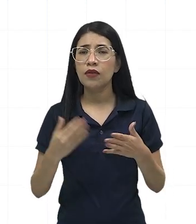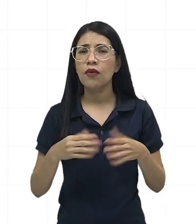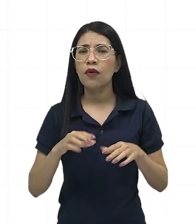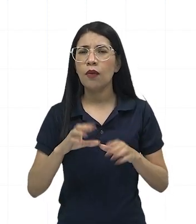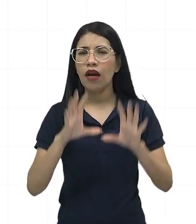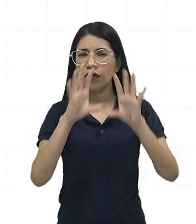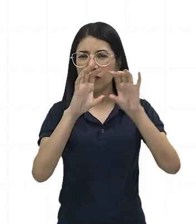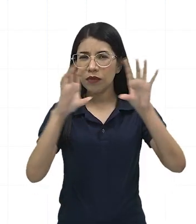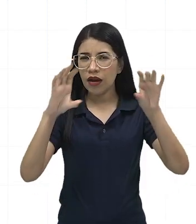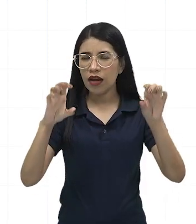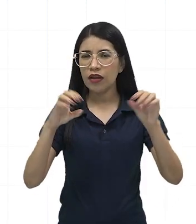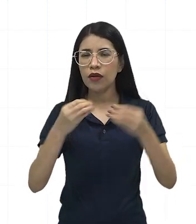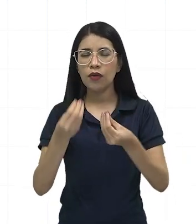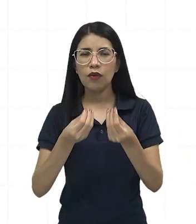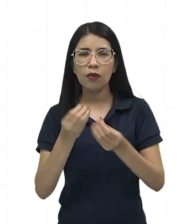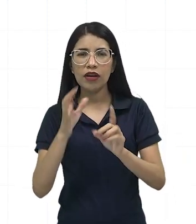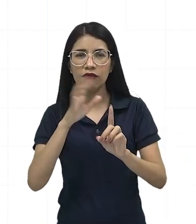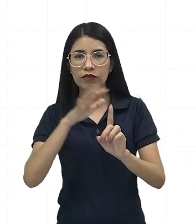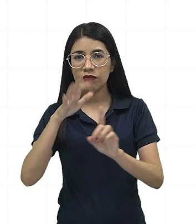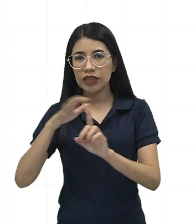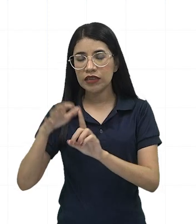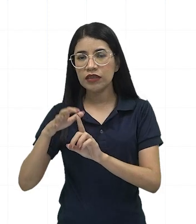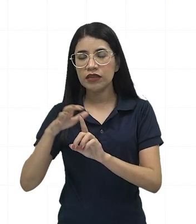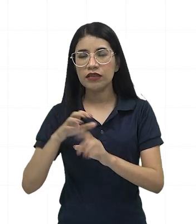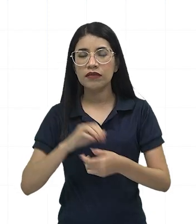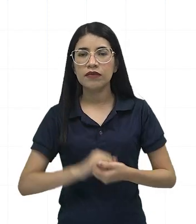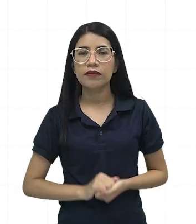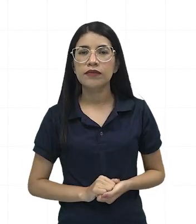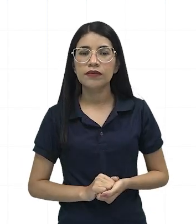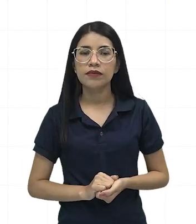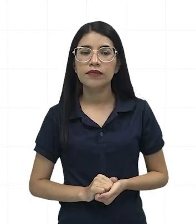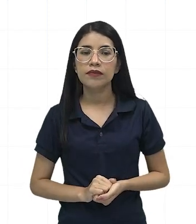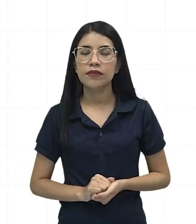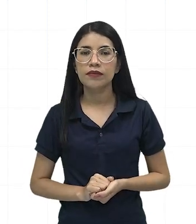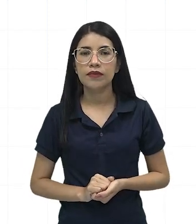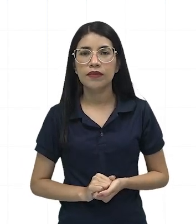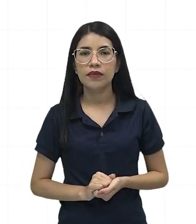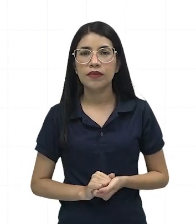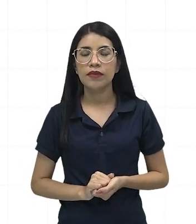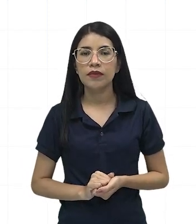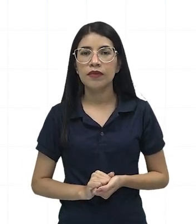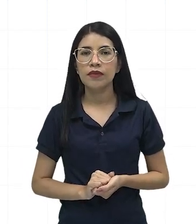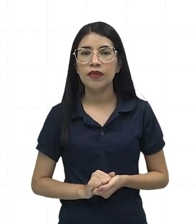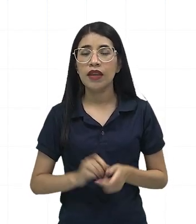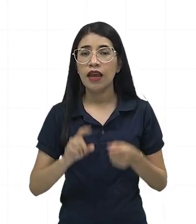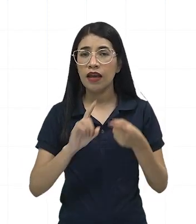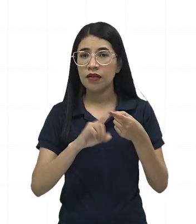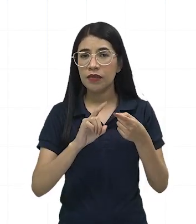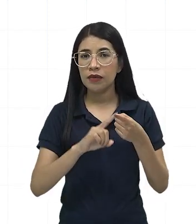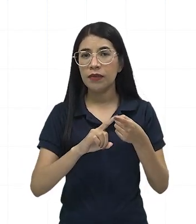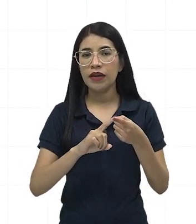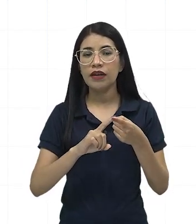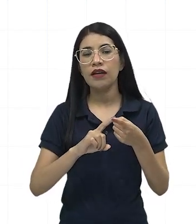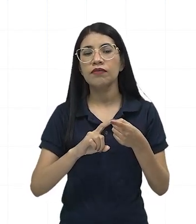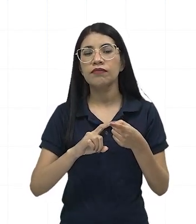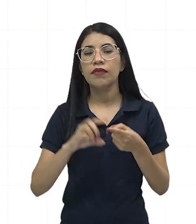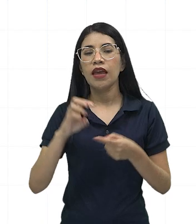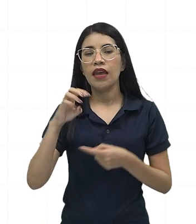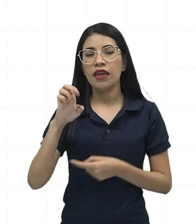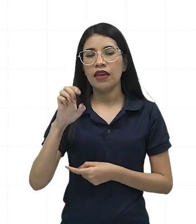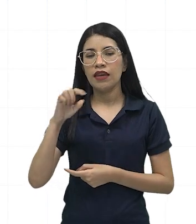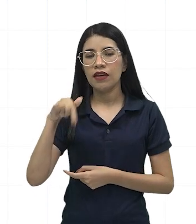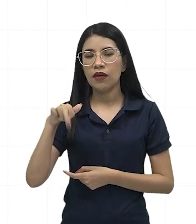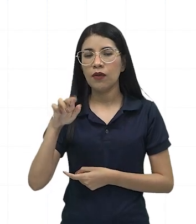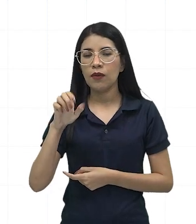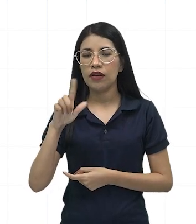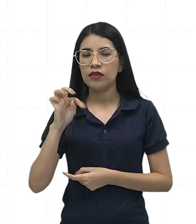as influências delas, né? Então a gente começa aí, ó, com a massa equatorial atlântica, que é